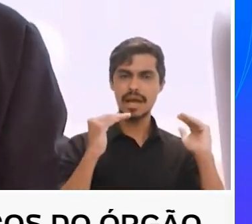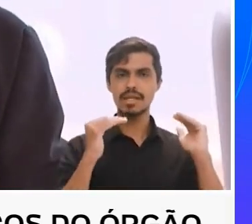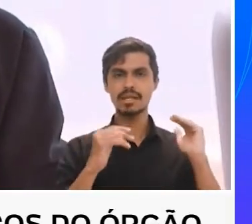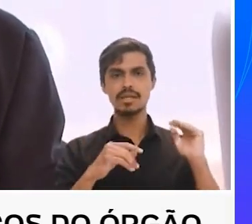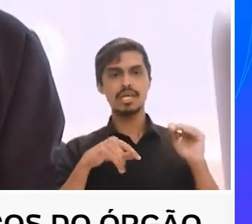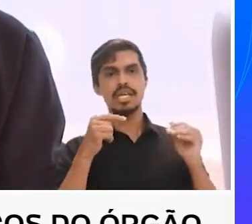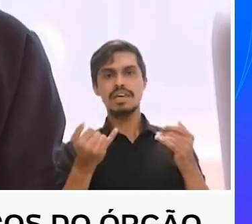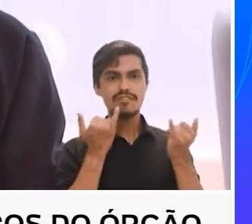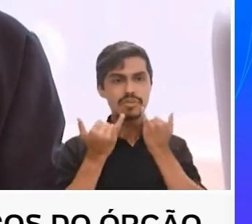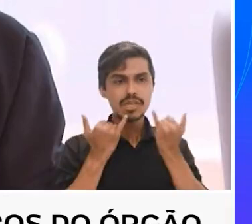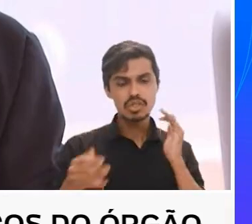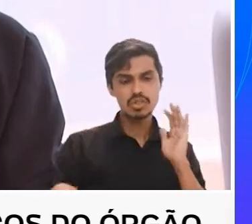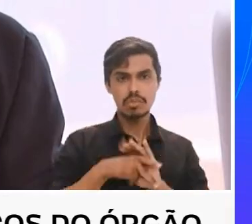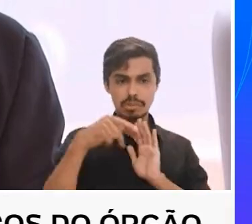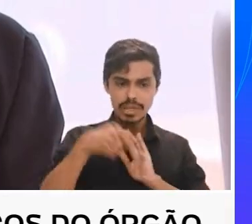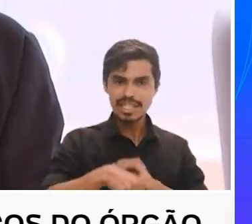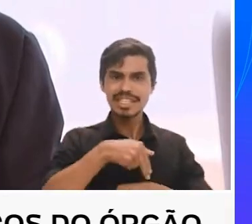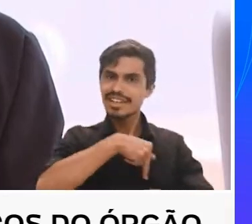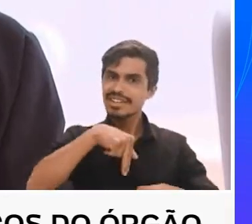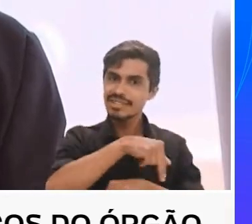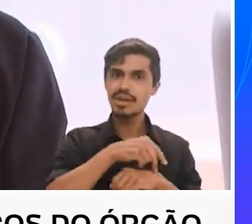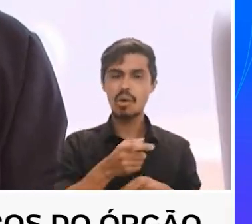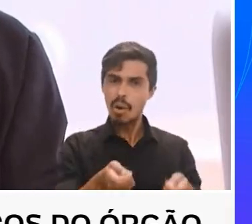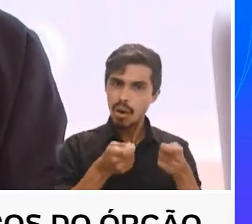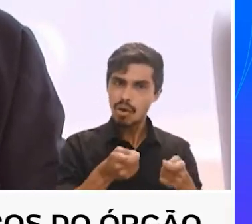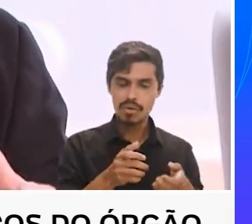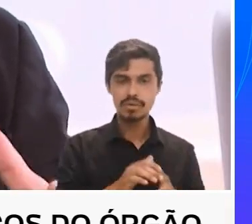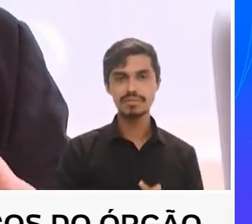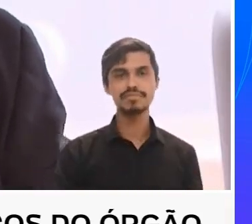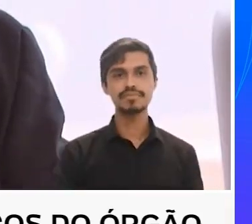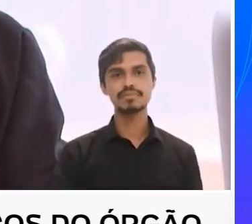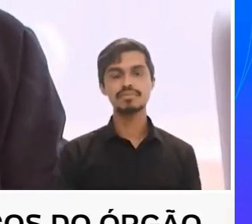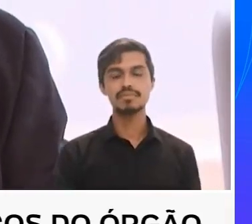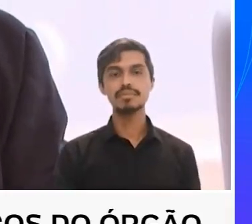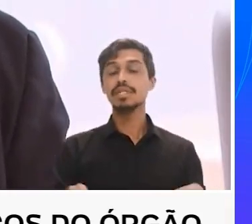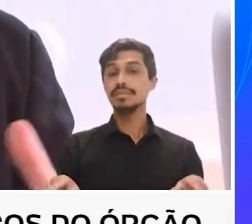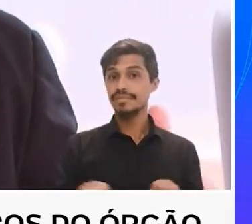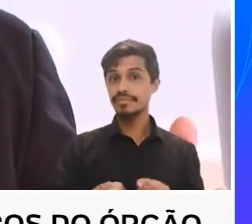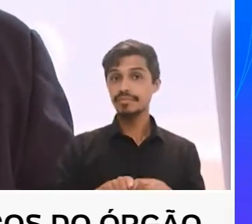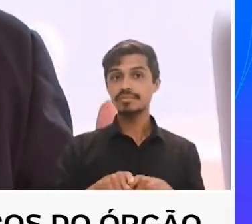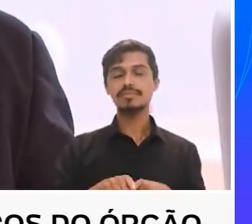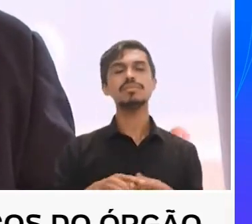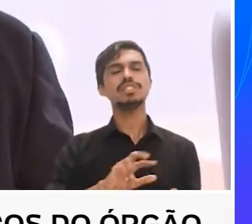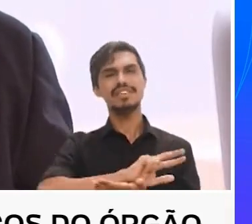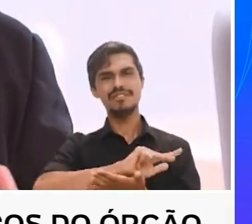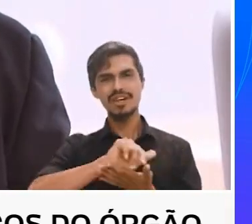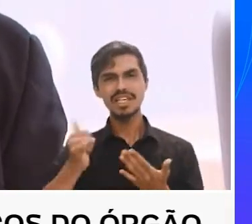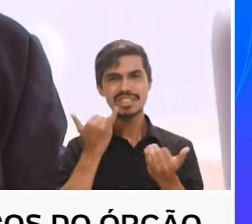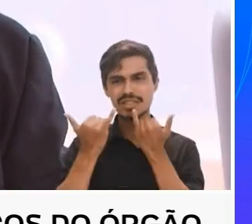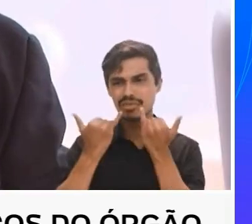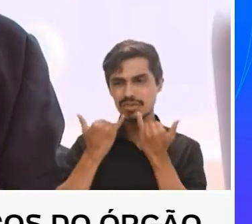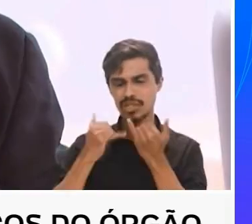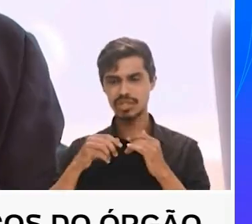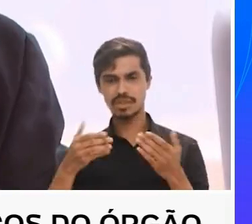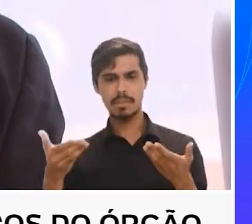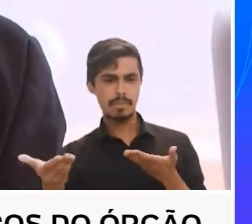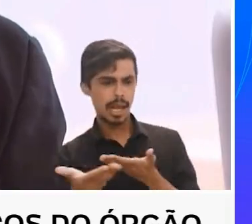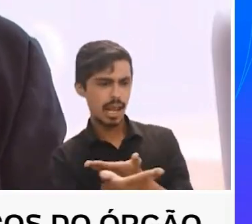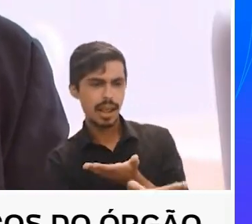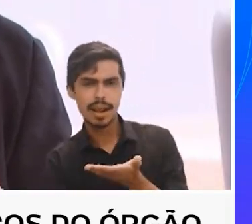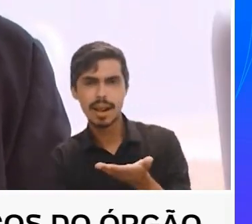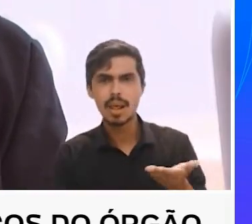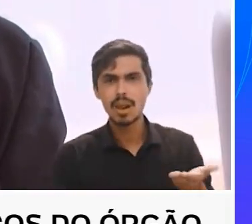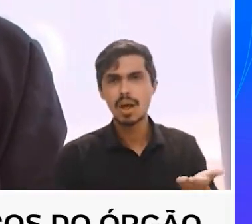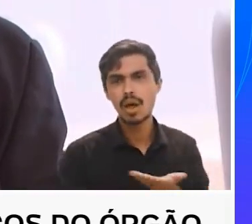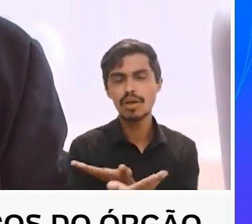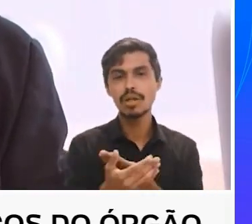respaldadas em países do Ocidente, como Inglaterra, Estados Unidos e França. Para ele, há uma mudança de época em vigor e boas experiências também partem hoje do